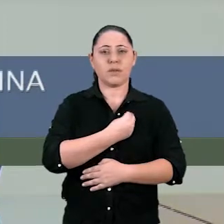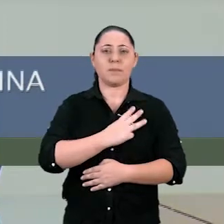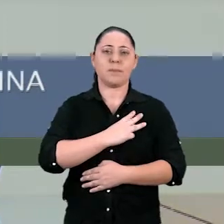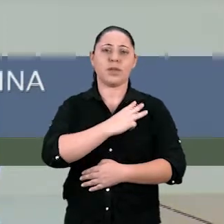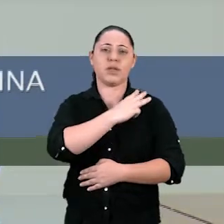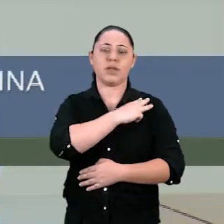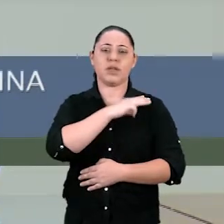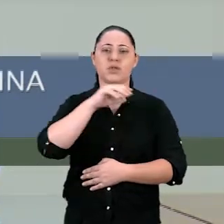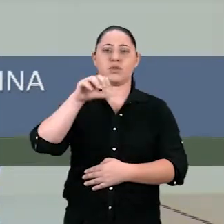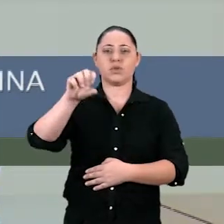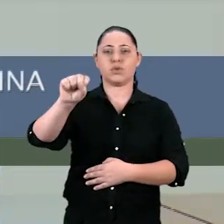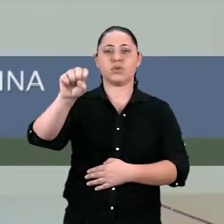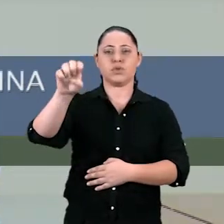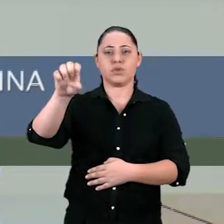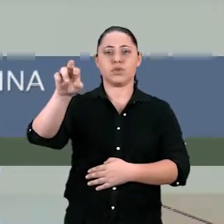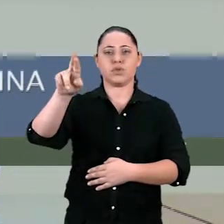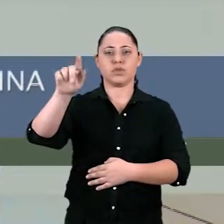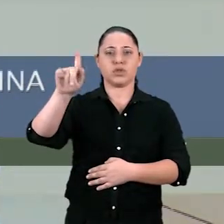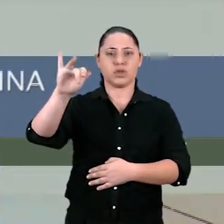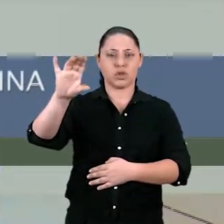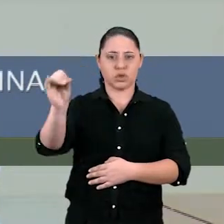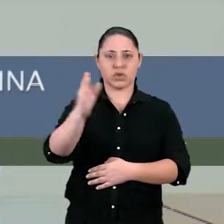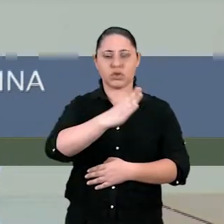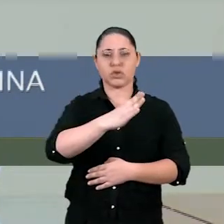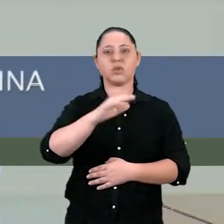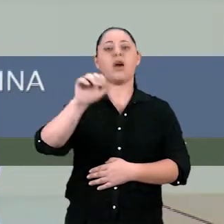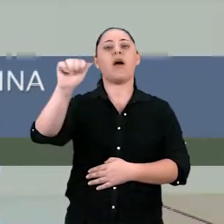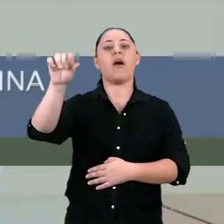Banhos, ministro Admar Gonzaga,